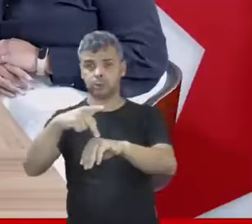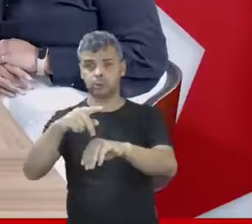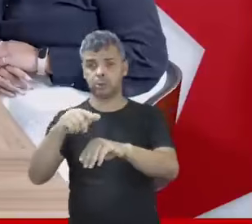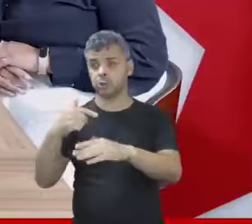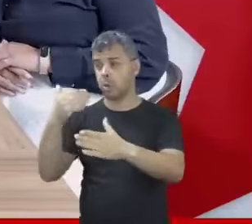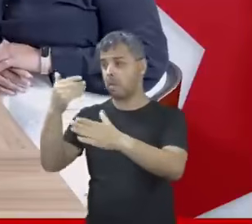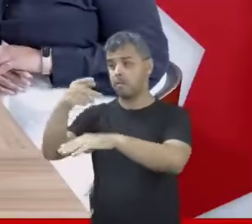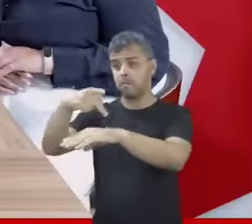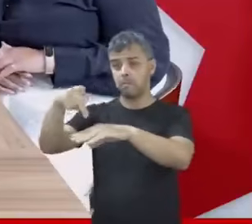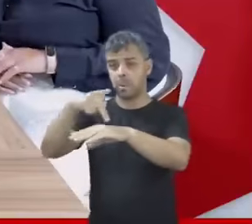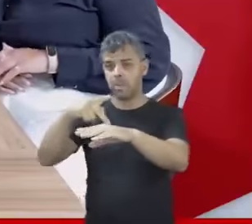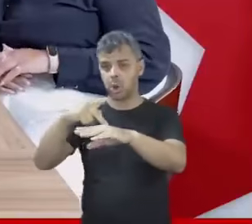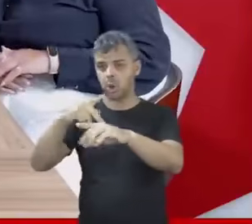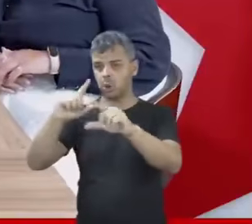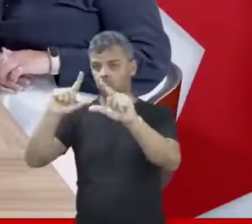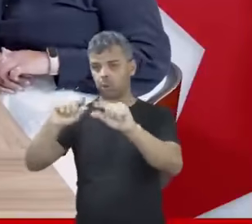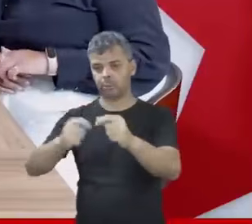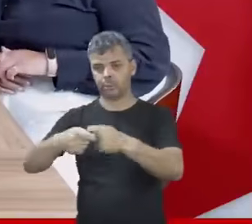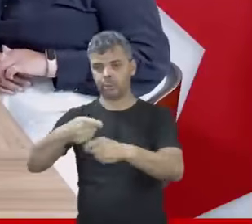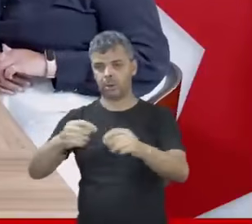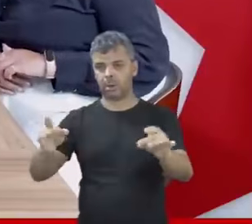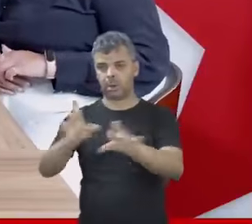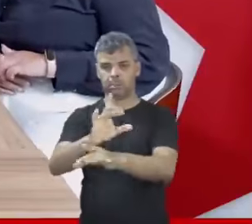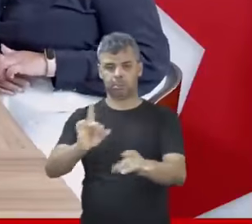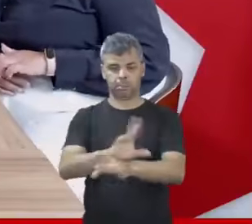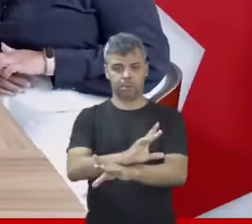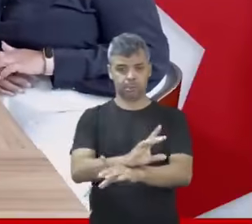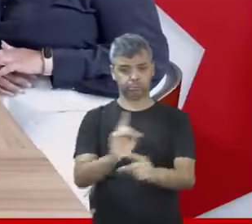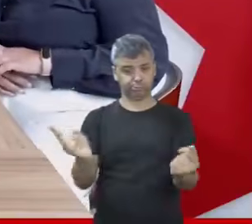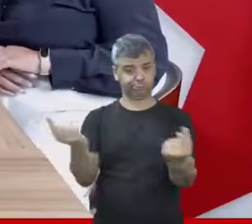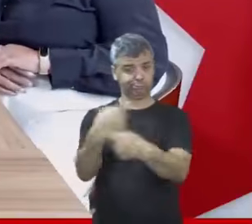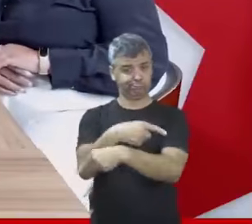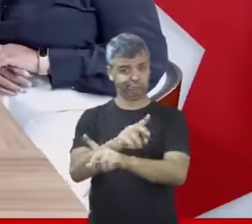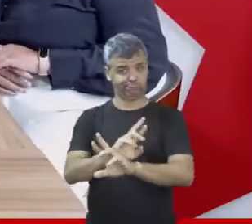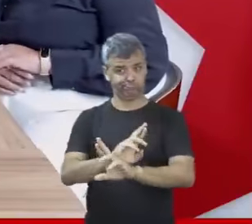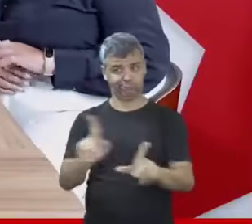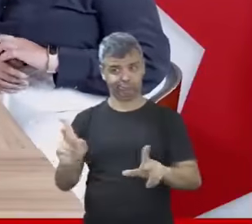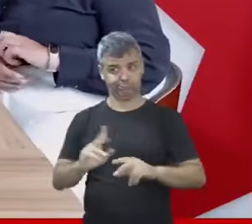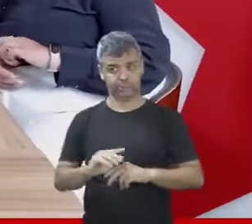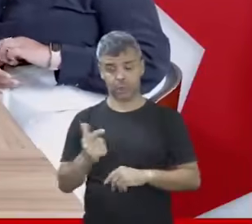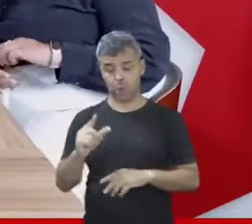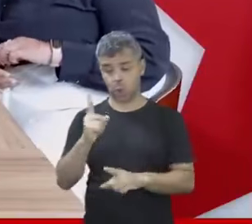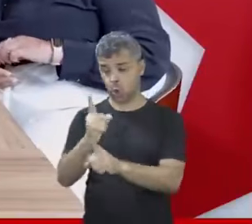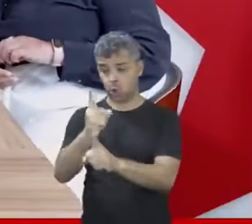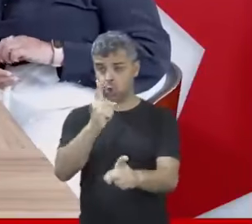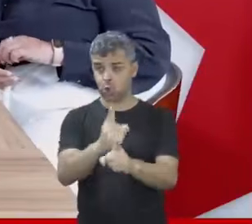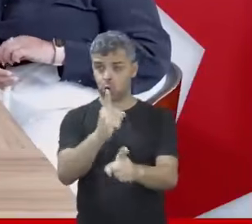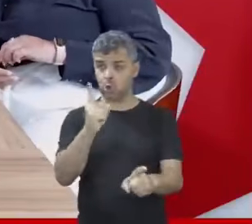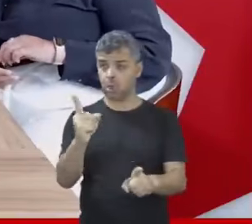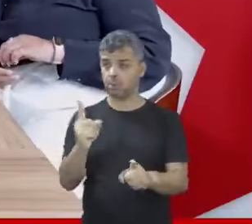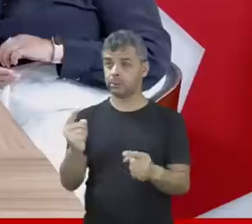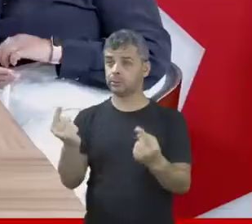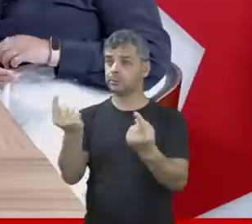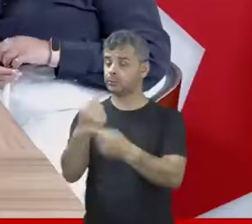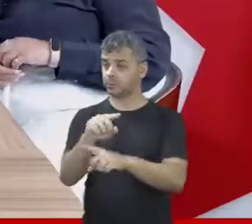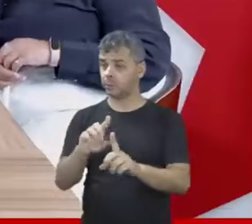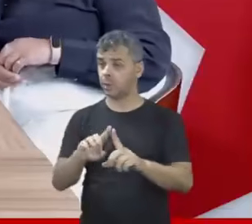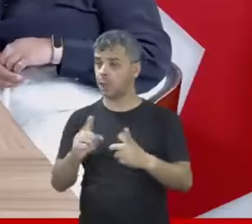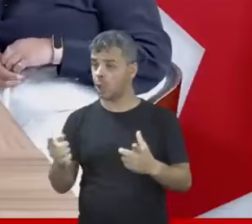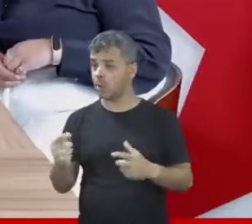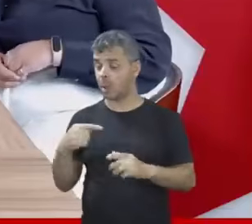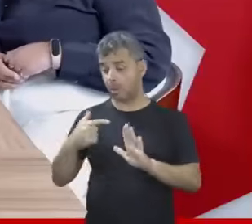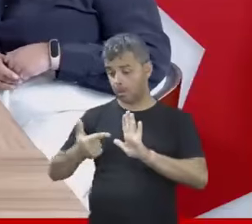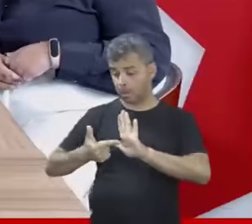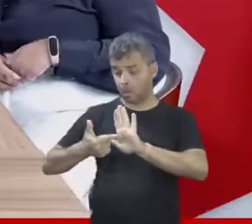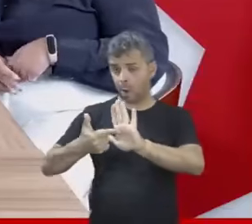de país com a economia destruída, né? Muito pelo contrário, né? Não conseguimos encontrar, muito pelo contrário. Isso só